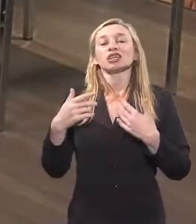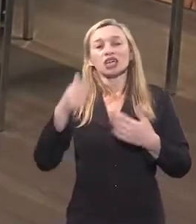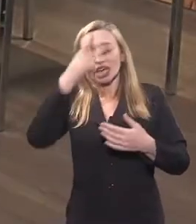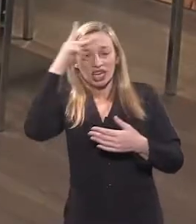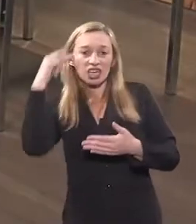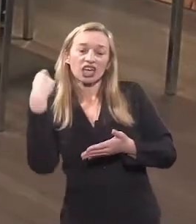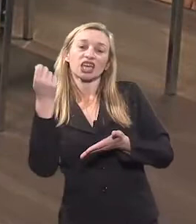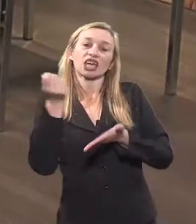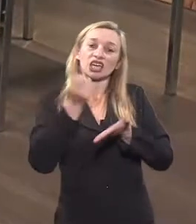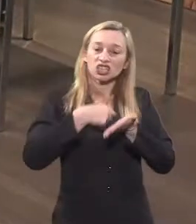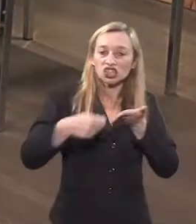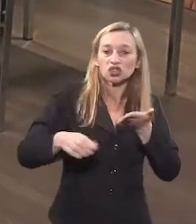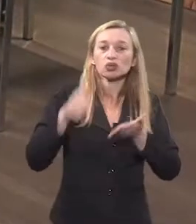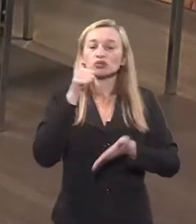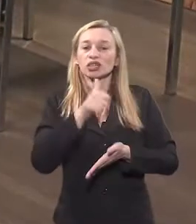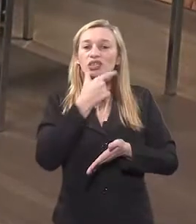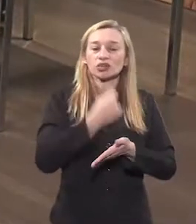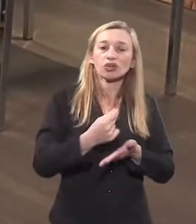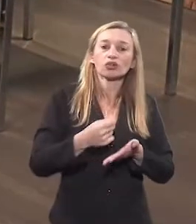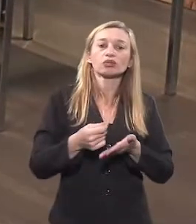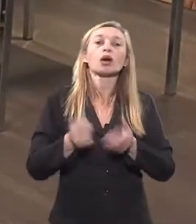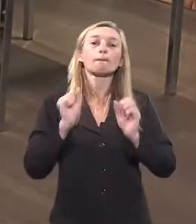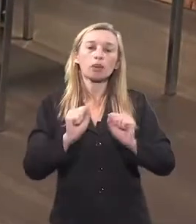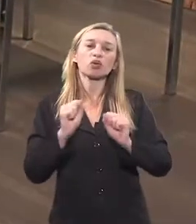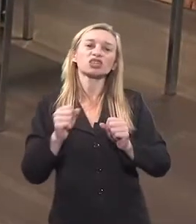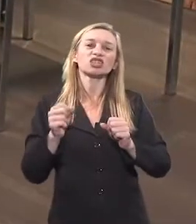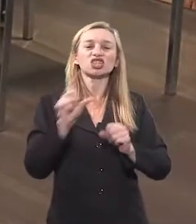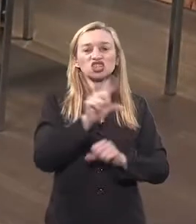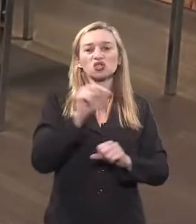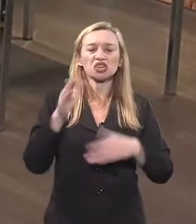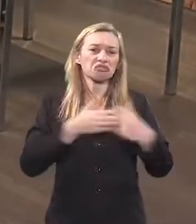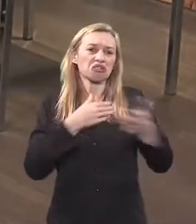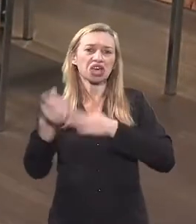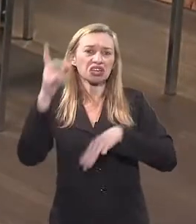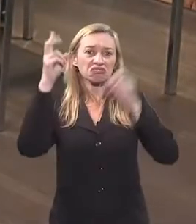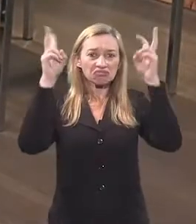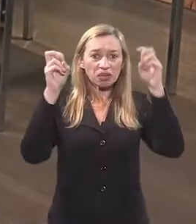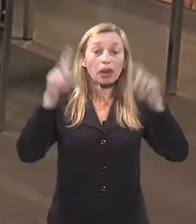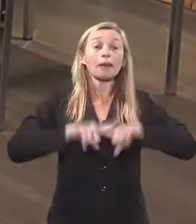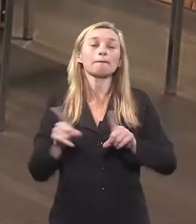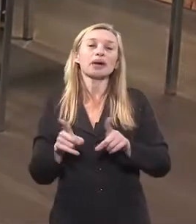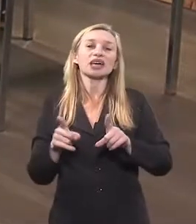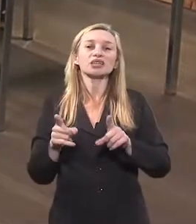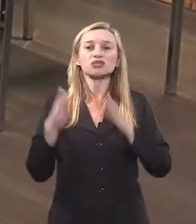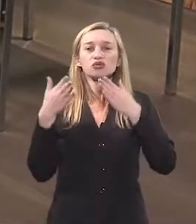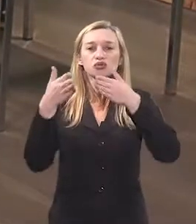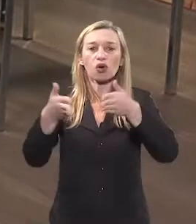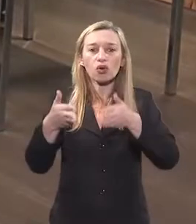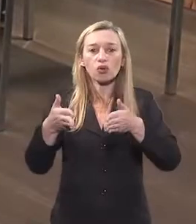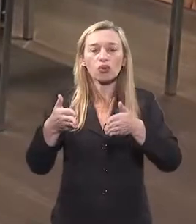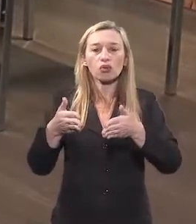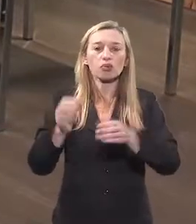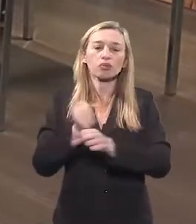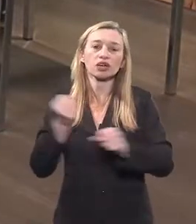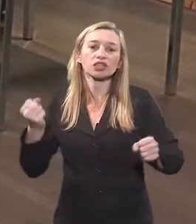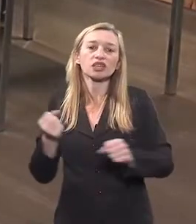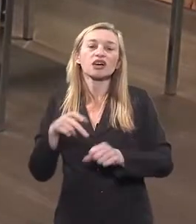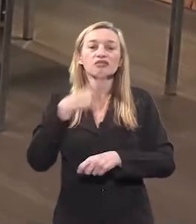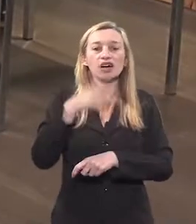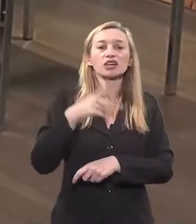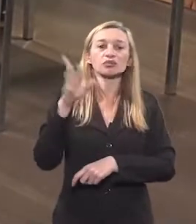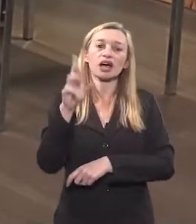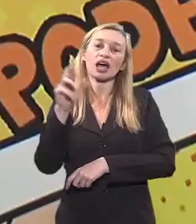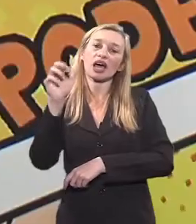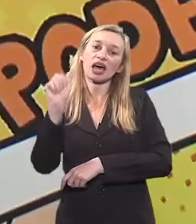tanto os escritores e escritoras negras, eles podem falar sobre qualquer tema, mas a gente tem uma tendência maior a falar sobre a